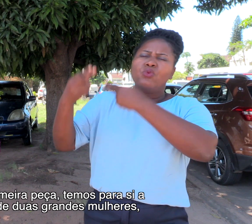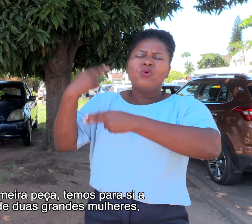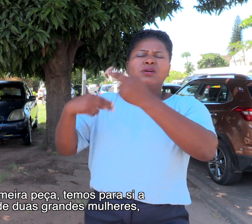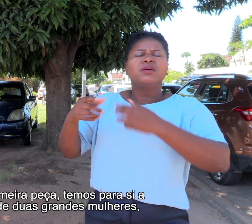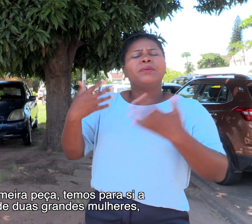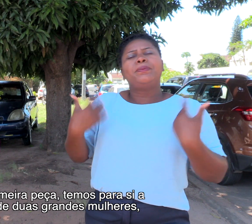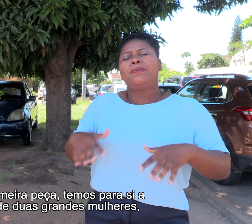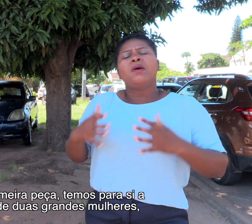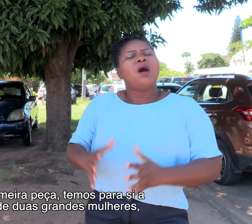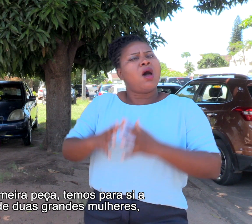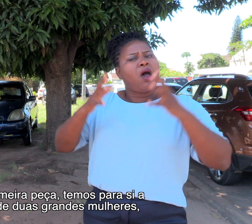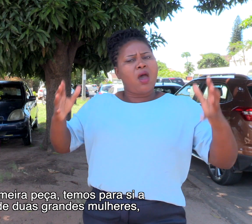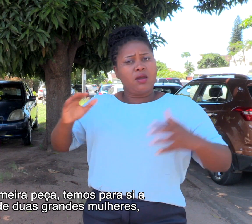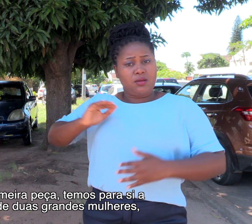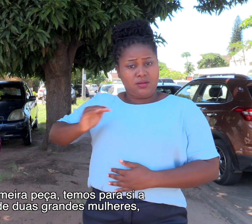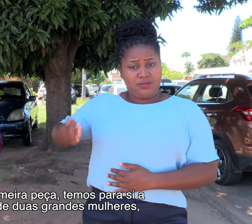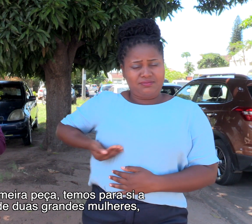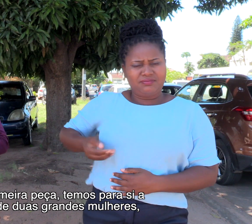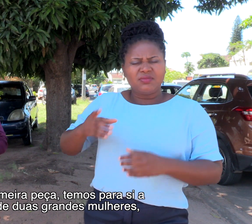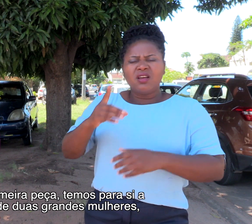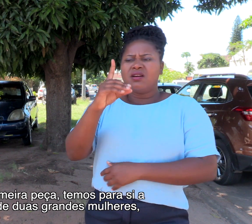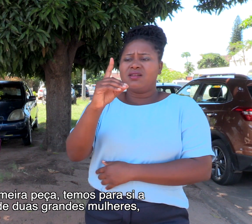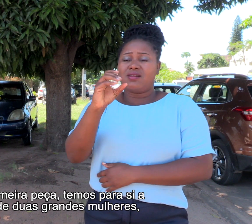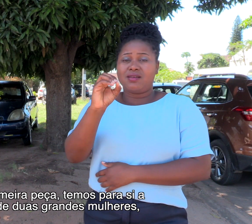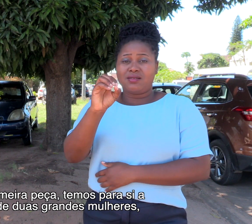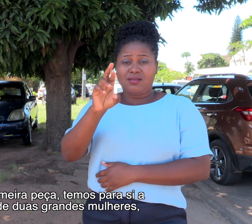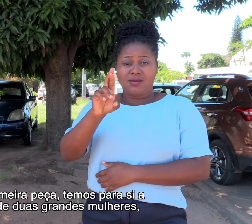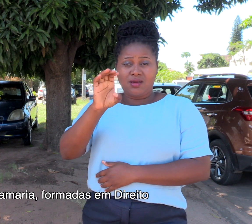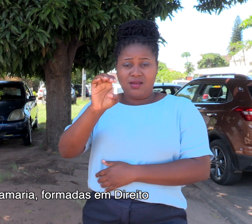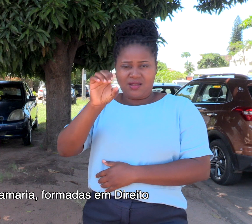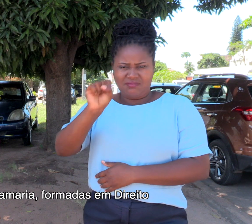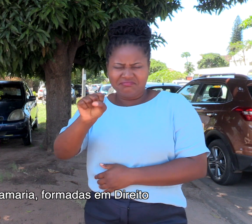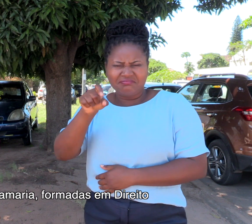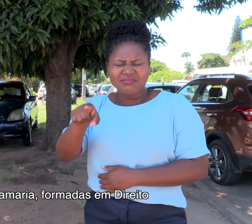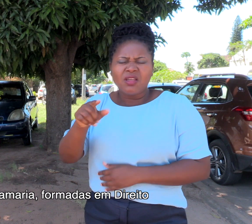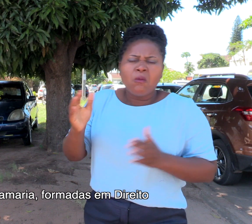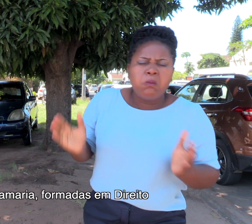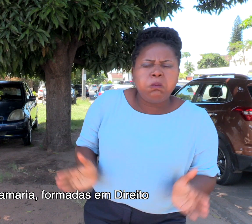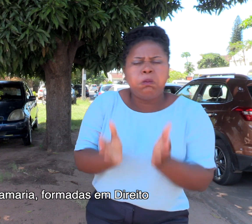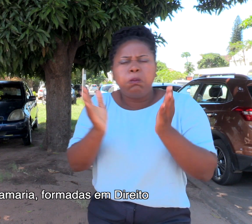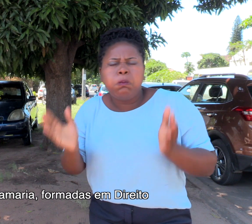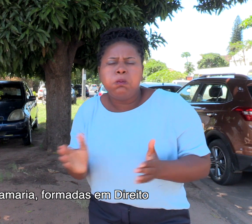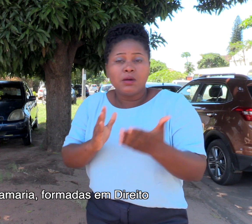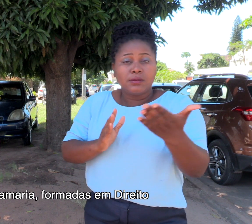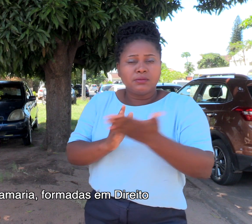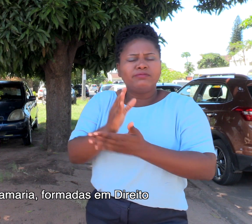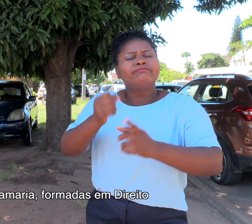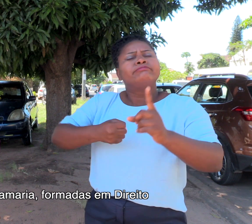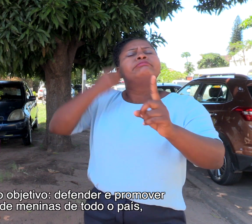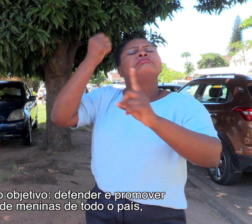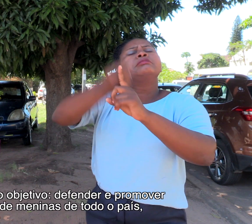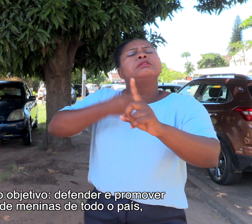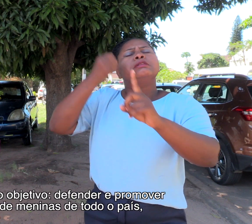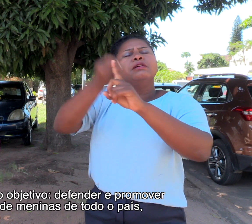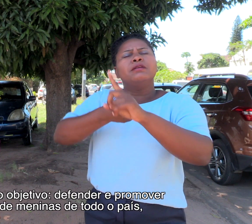primeira peça, temos para si a história de duas grandes mulheres, Dores e Samaria, formadas em